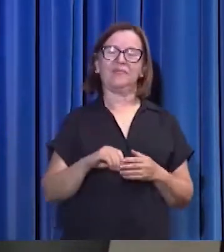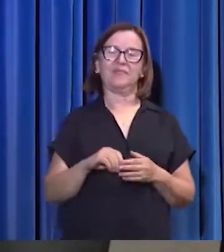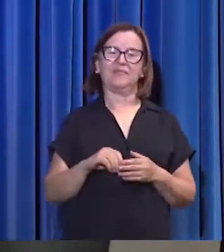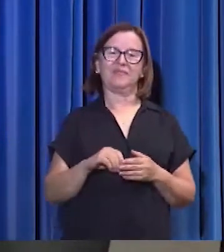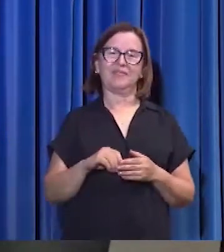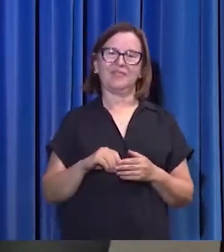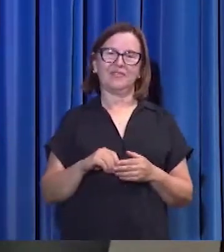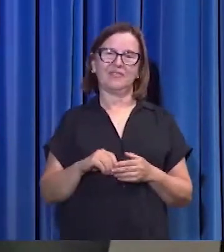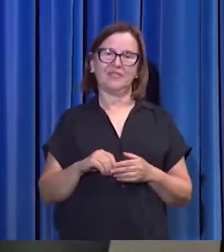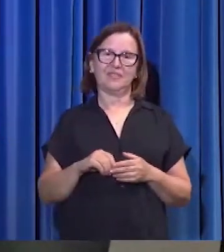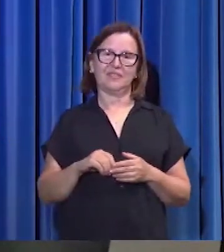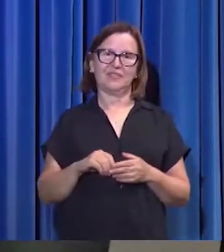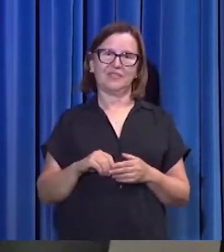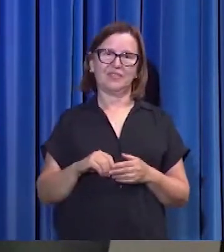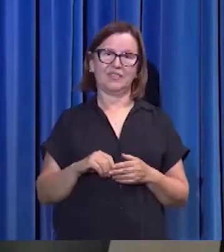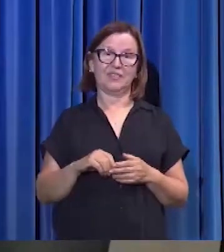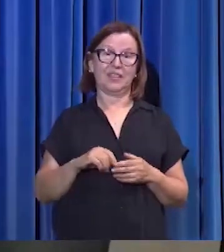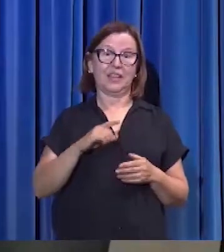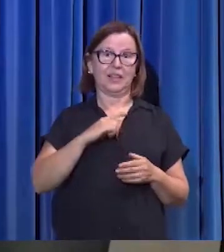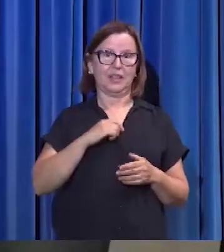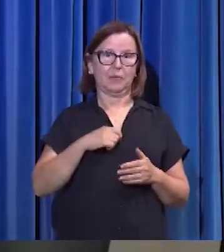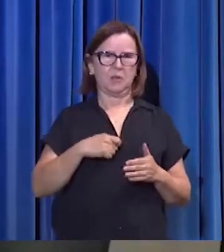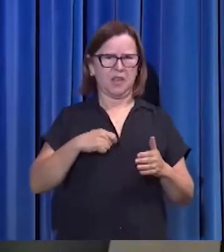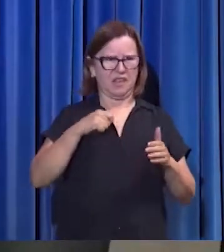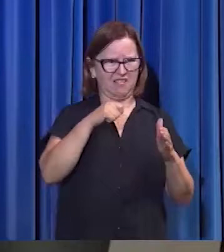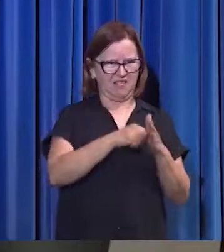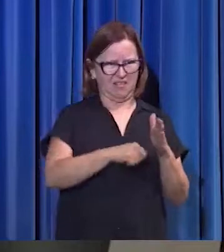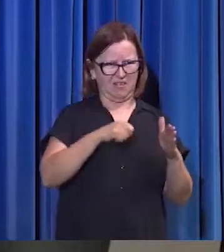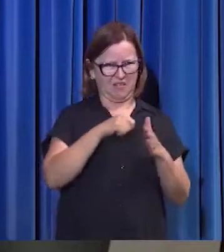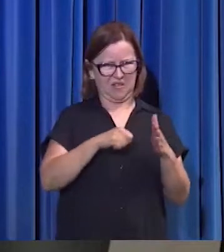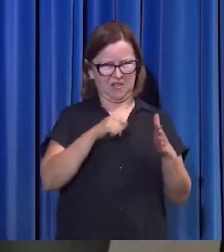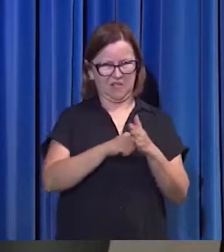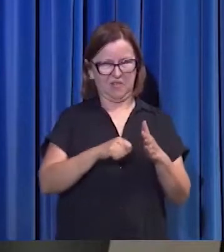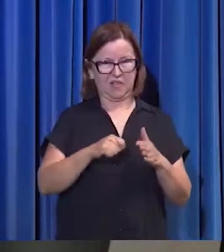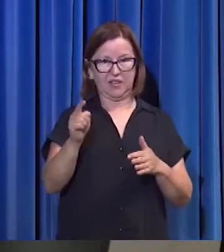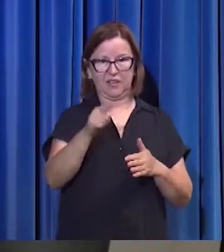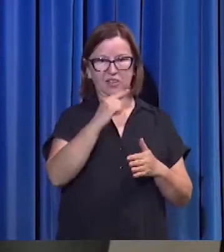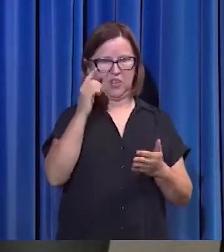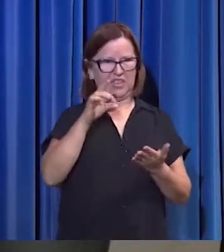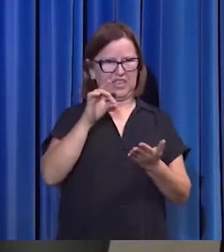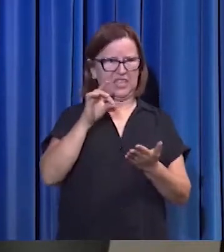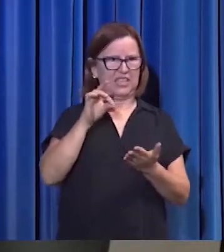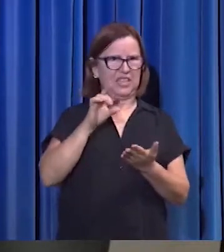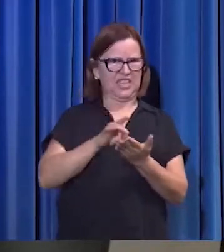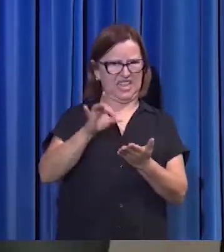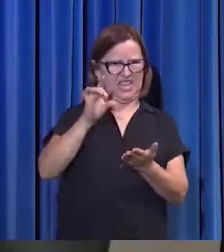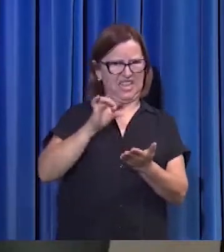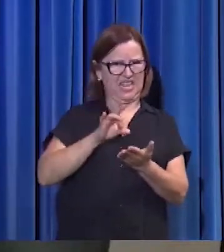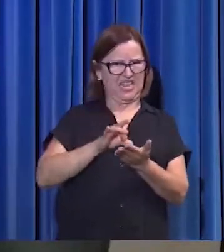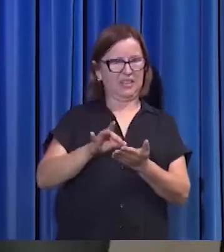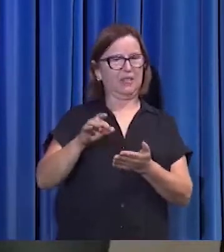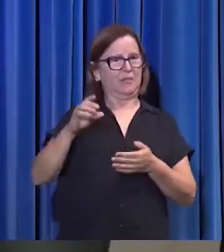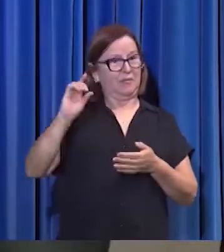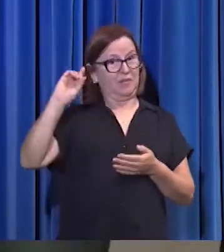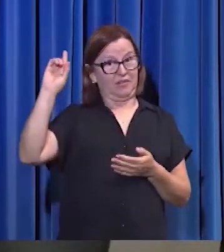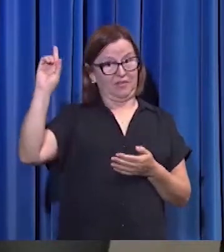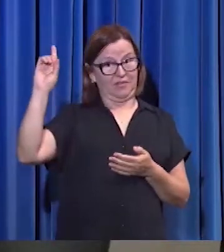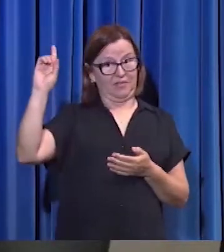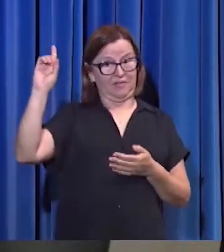uma luta. Nós somos inimigos figadais de